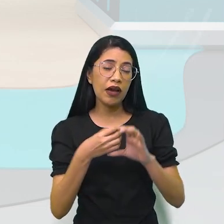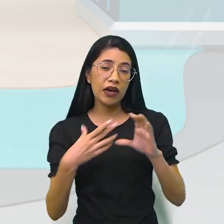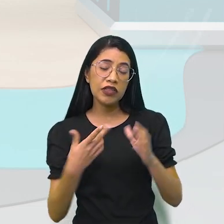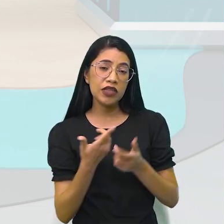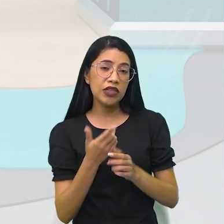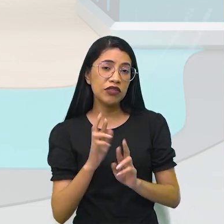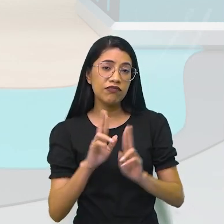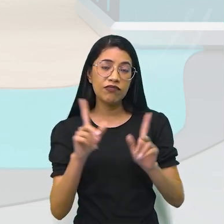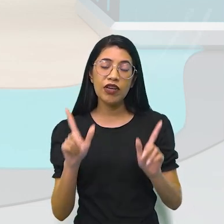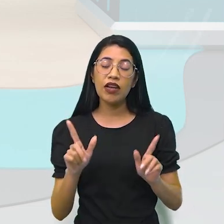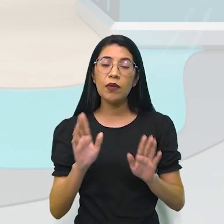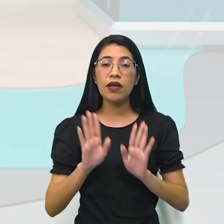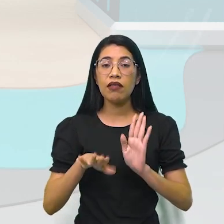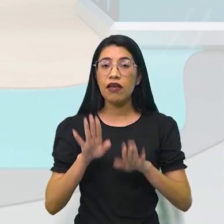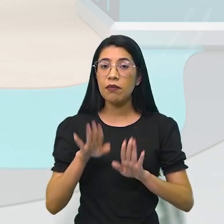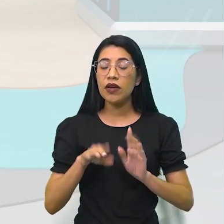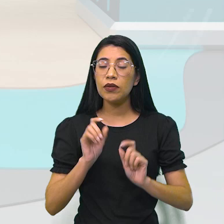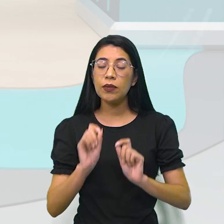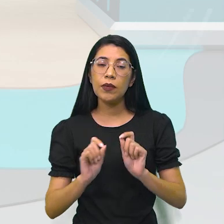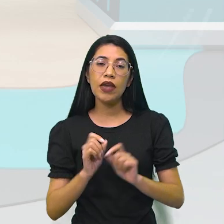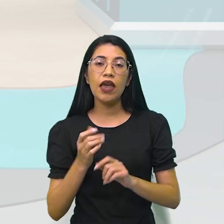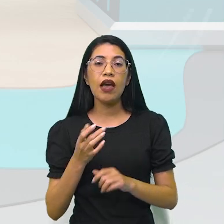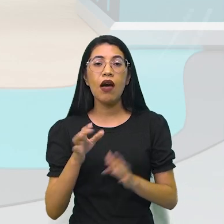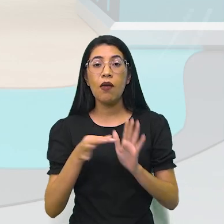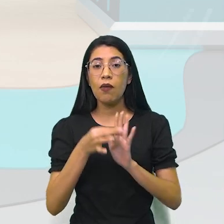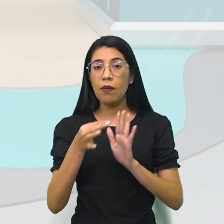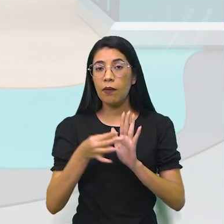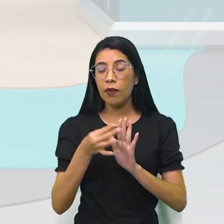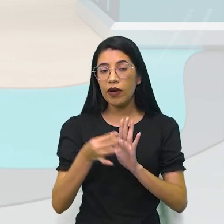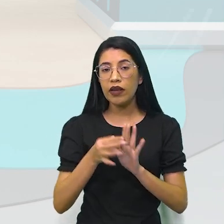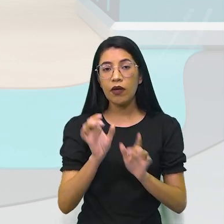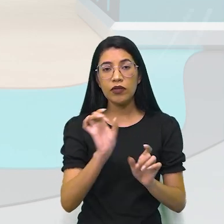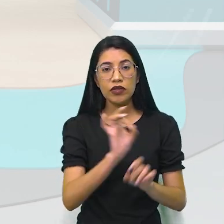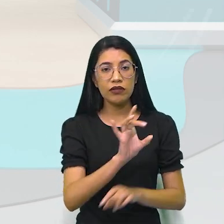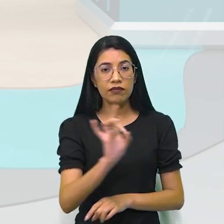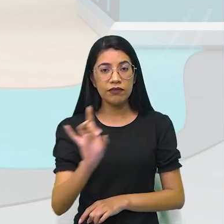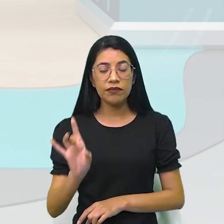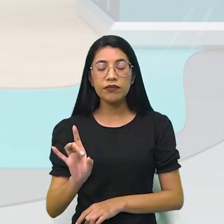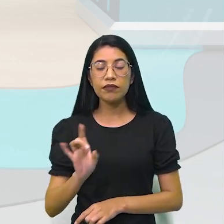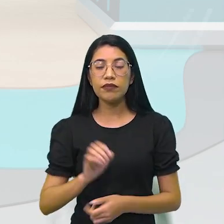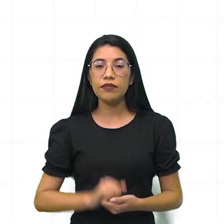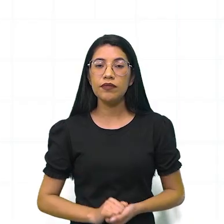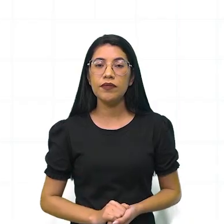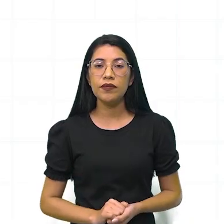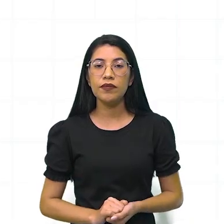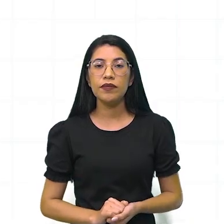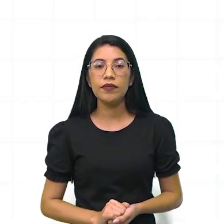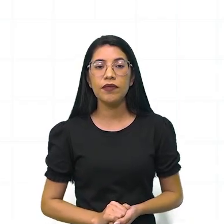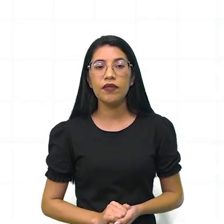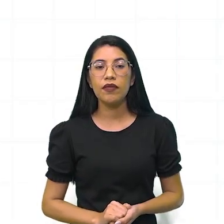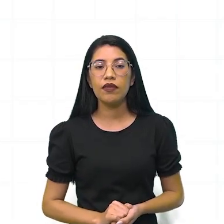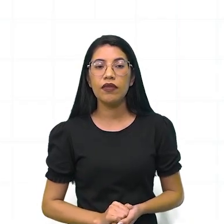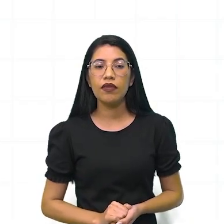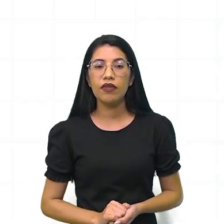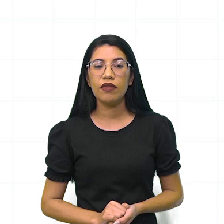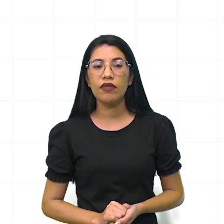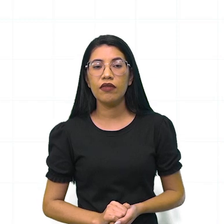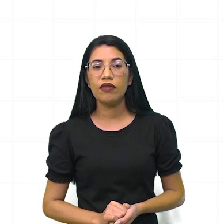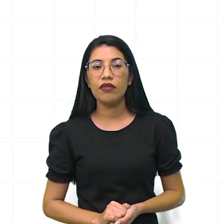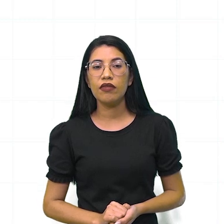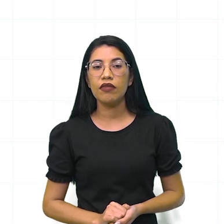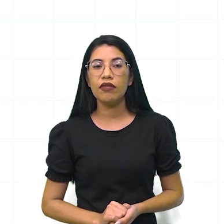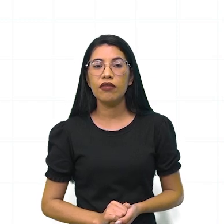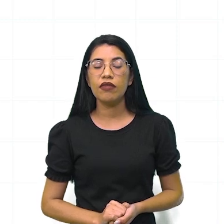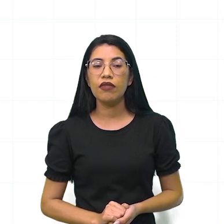que? Subjetiva, é muito pessoal, certo? Vamos lá continuar.